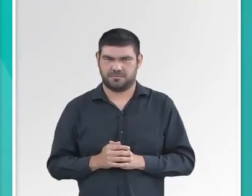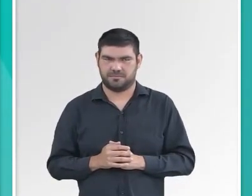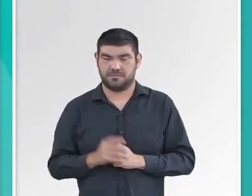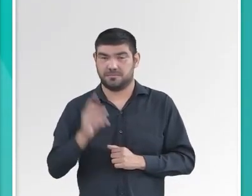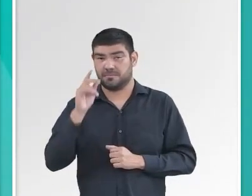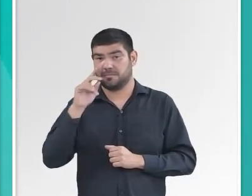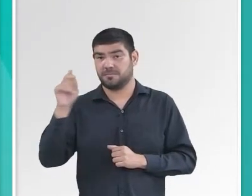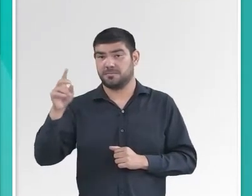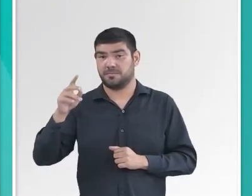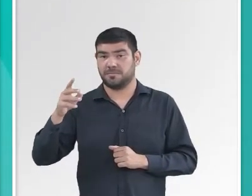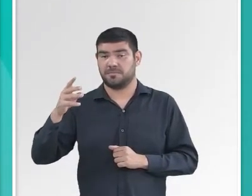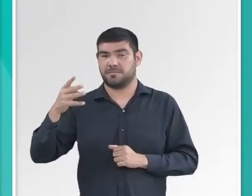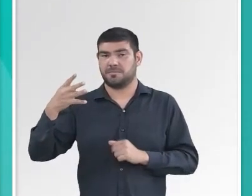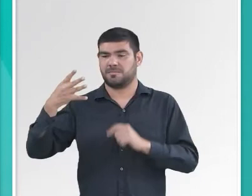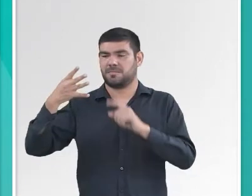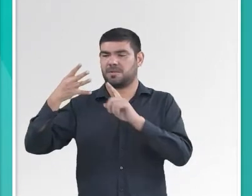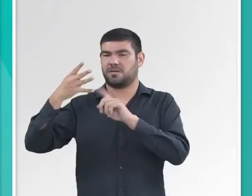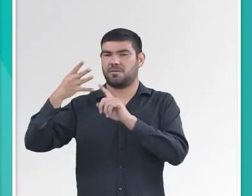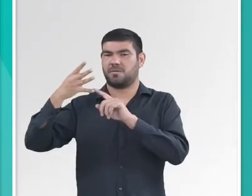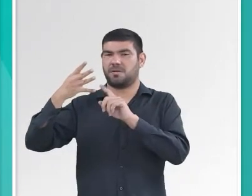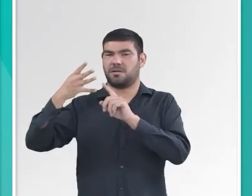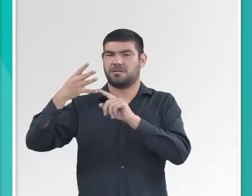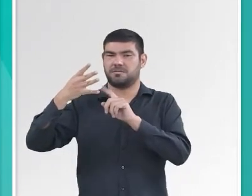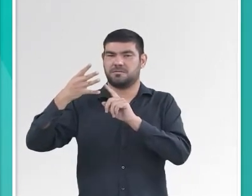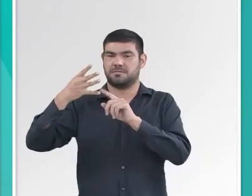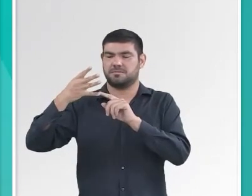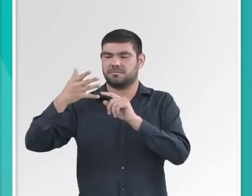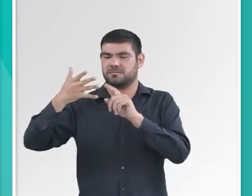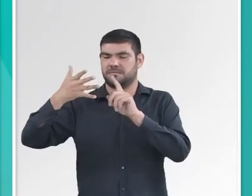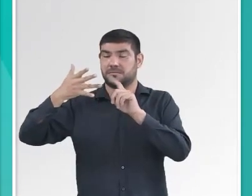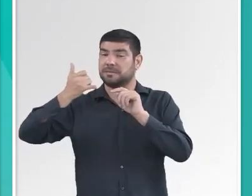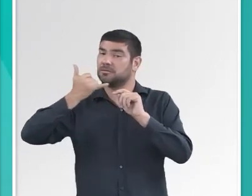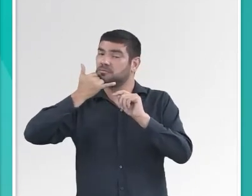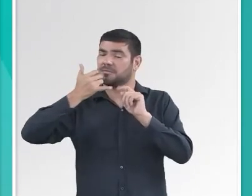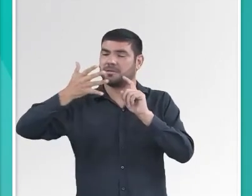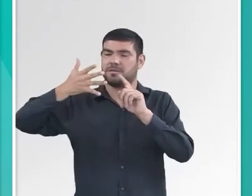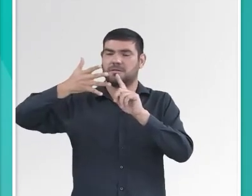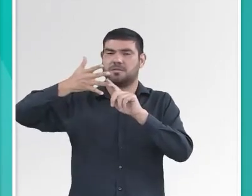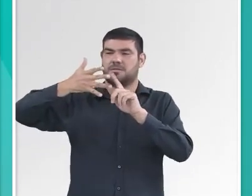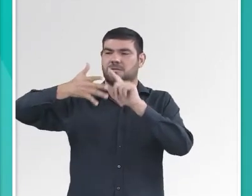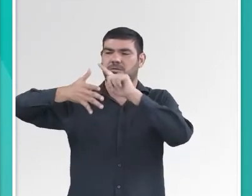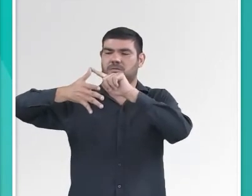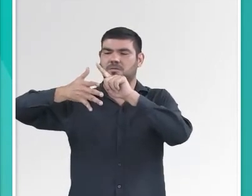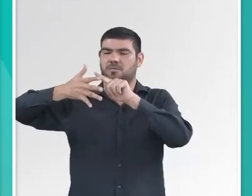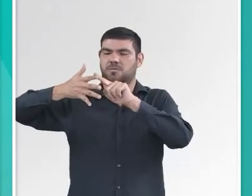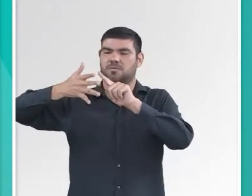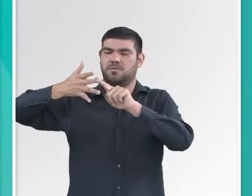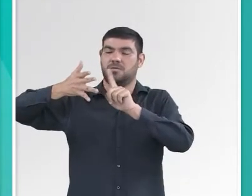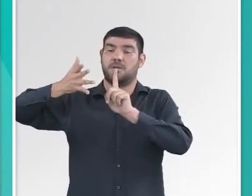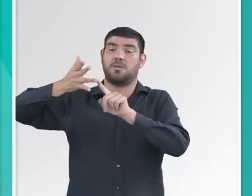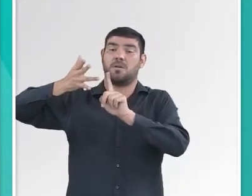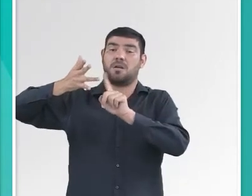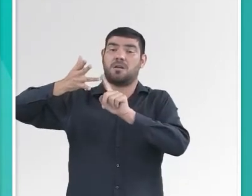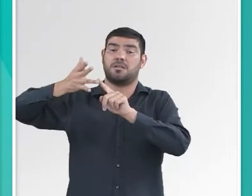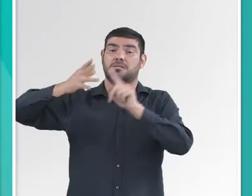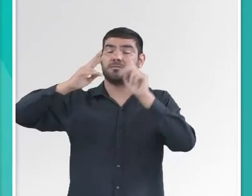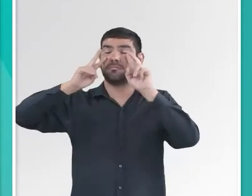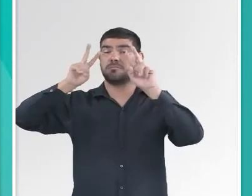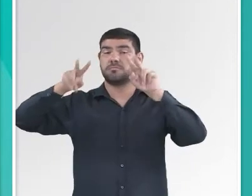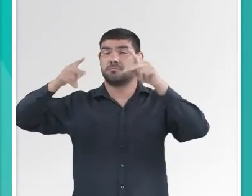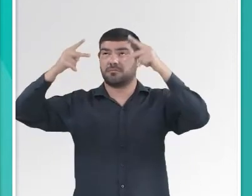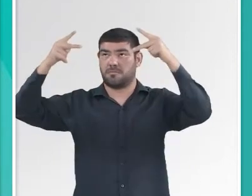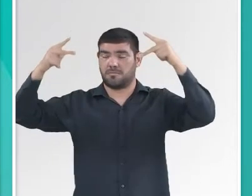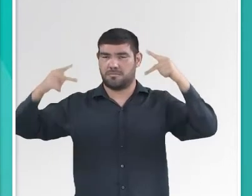parágrafo aqui, já no penúltimo, aparece críticas negativas. Vamos destacar. Olha só. Apesar de tirar 10 no